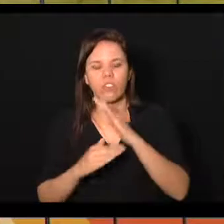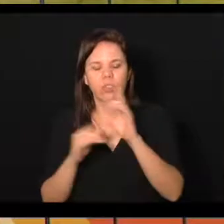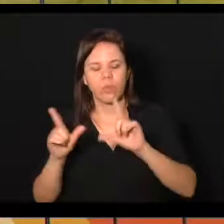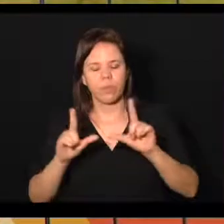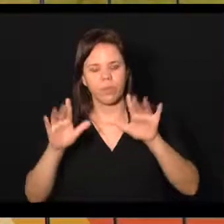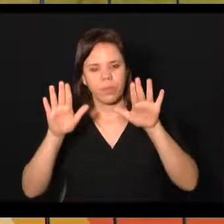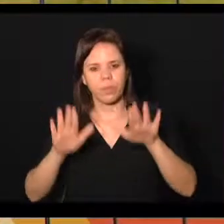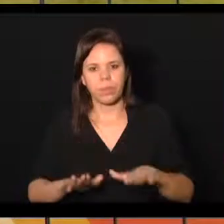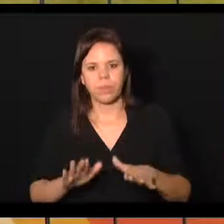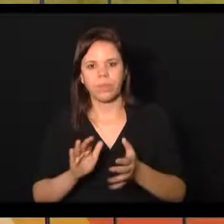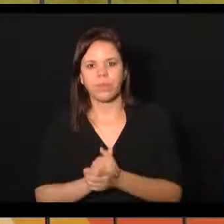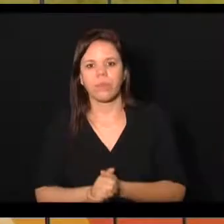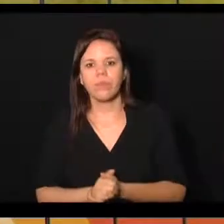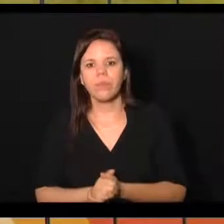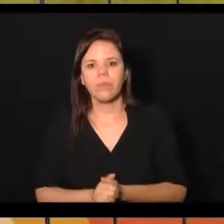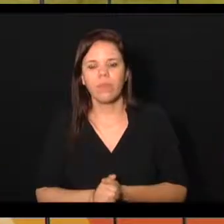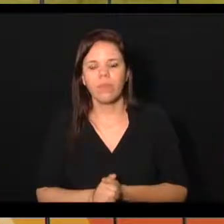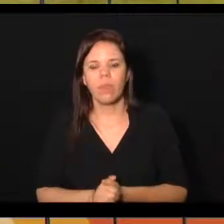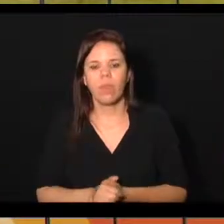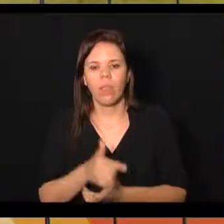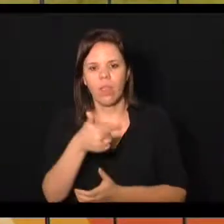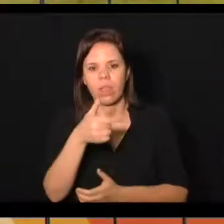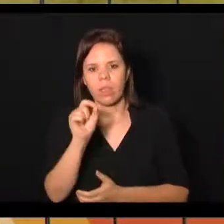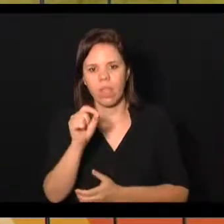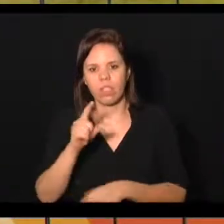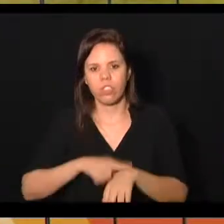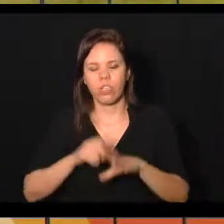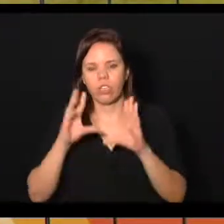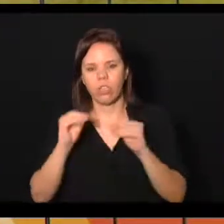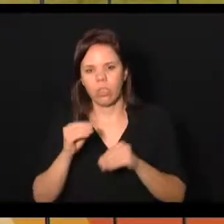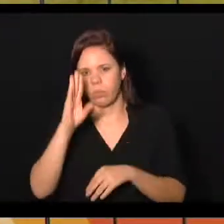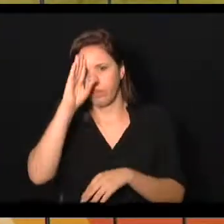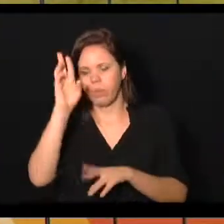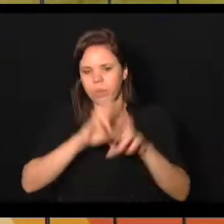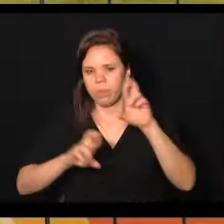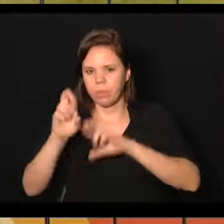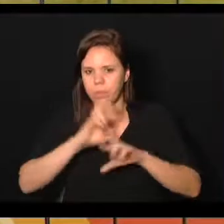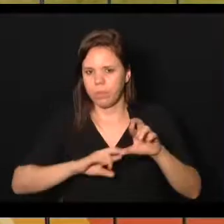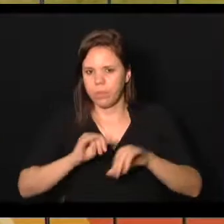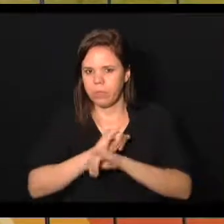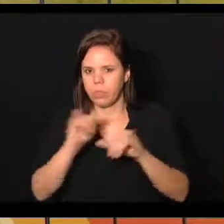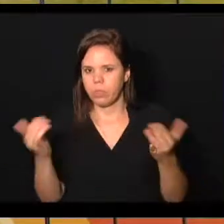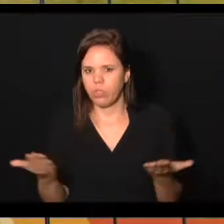Notícia fica por aqui. Às 10 horas da noite você confere as principais notícias do